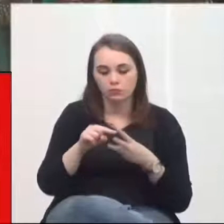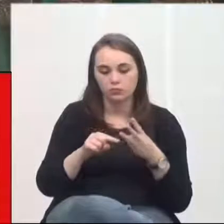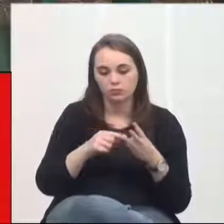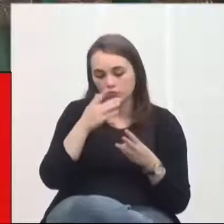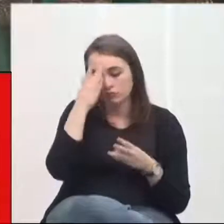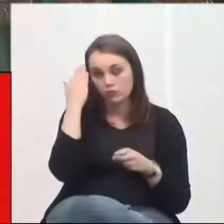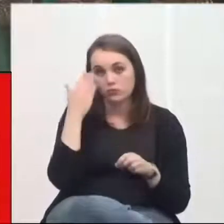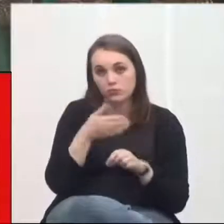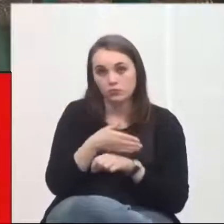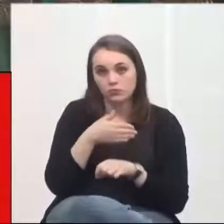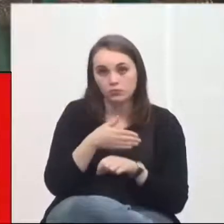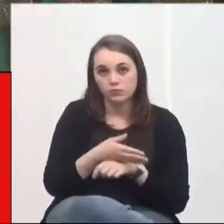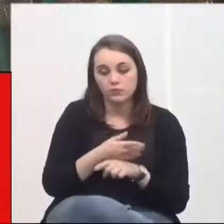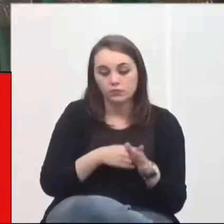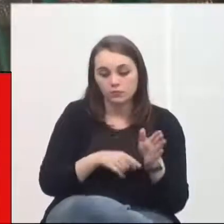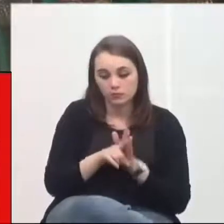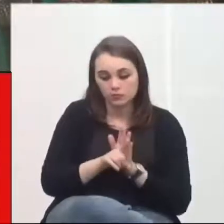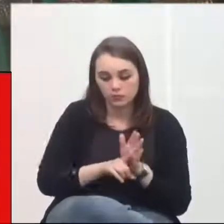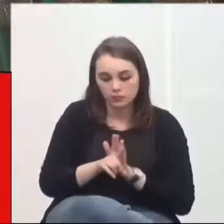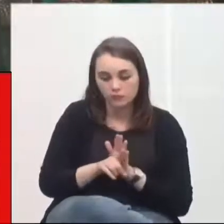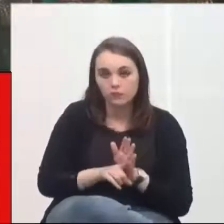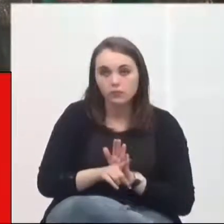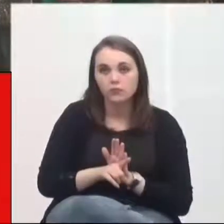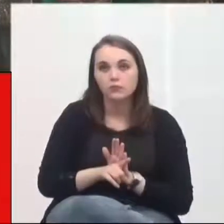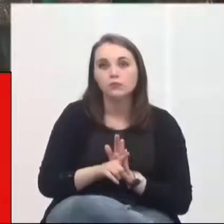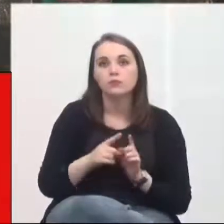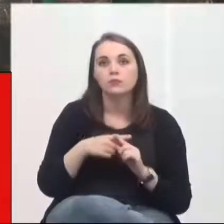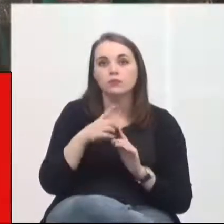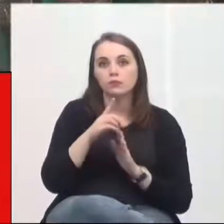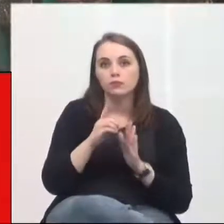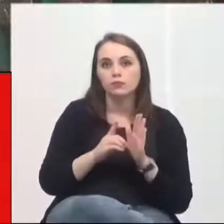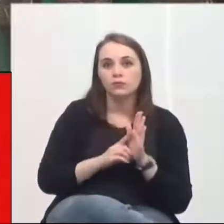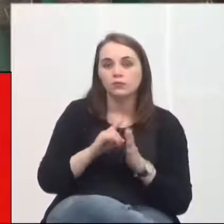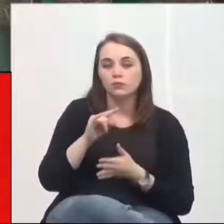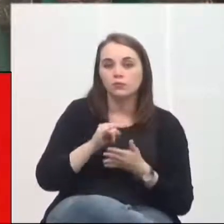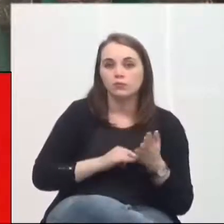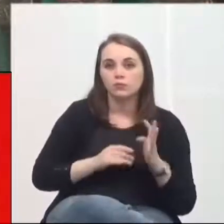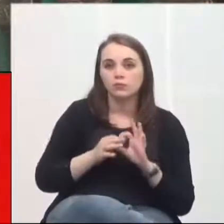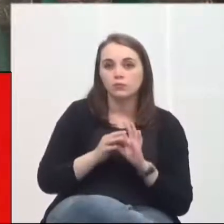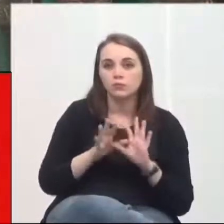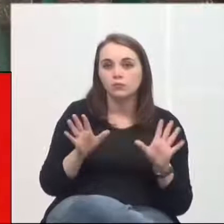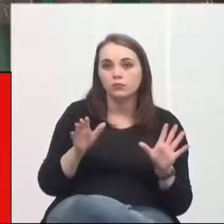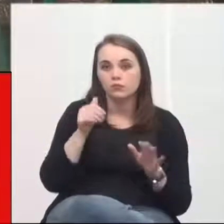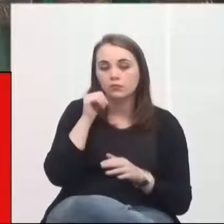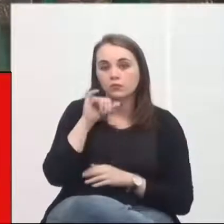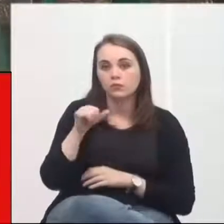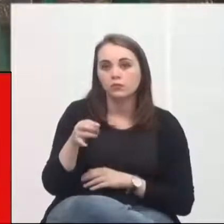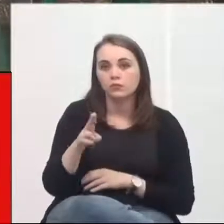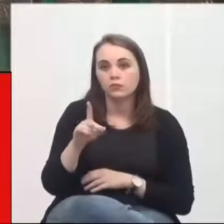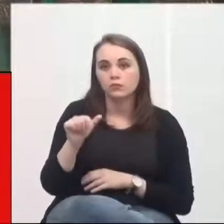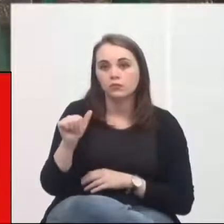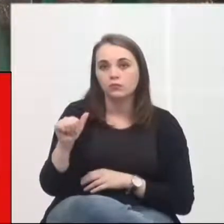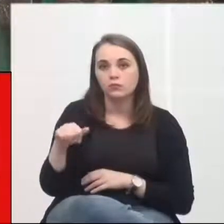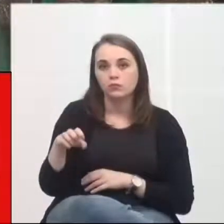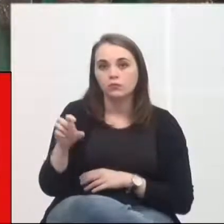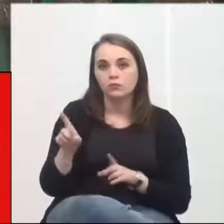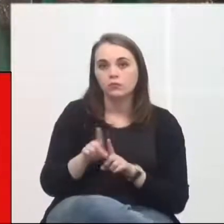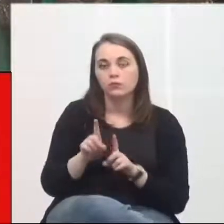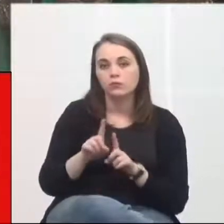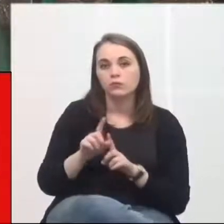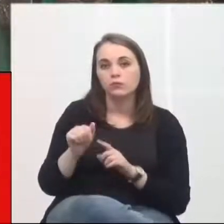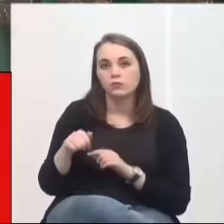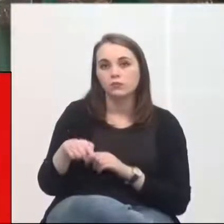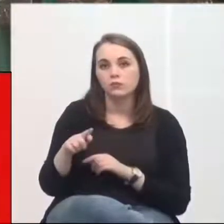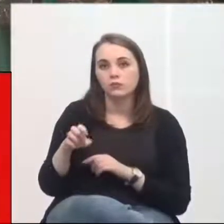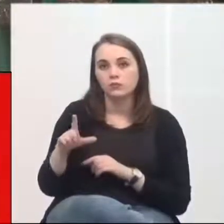membros dessa comissão, que como é um decreto, é um documento público, que são a Juliane Zanon, a Cristiane Schmitz e a Angélica